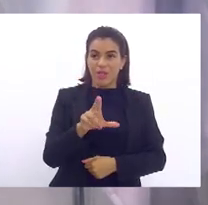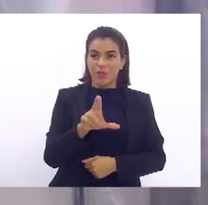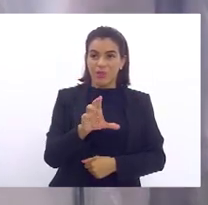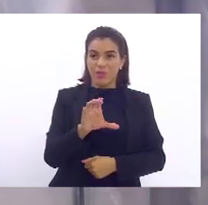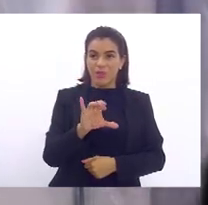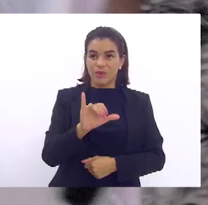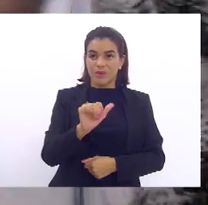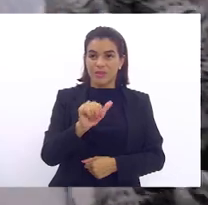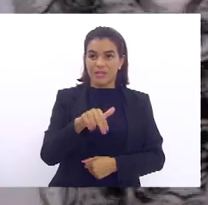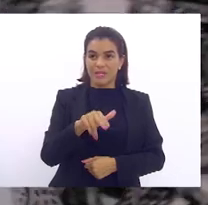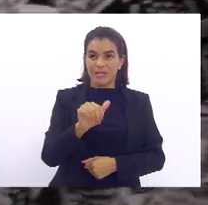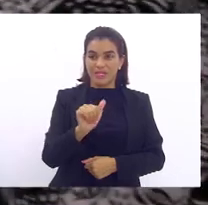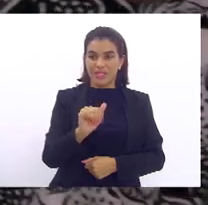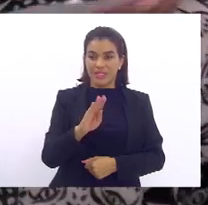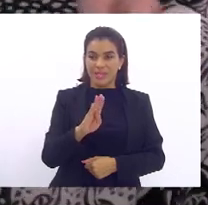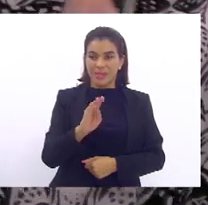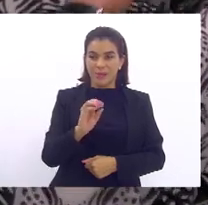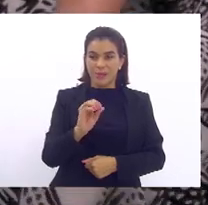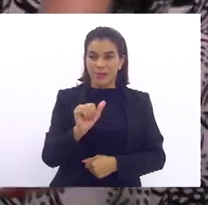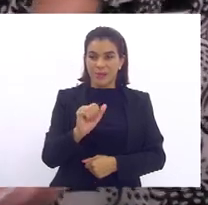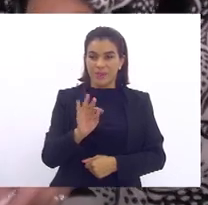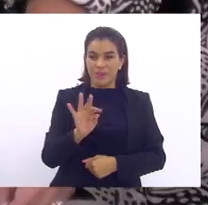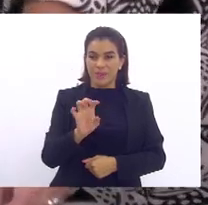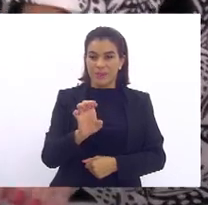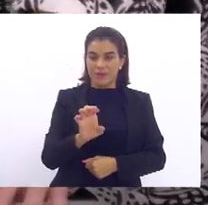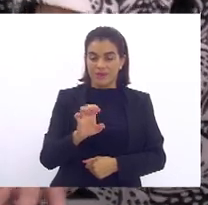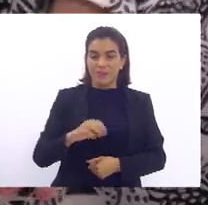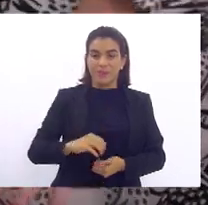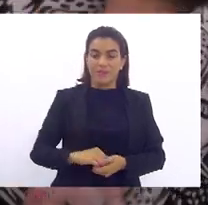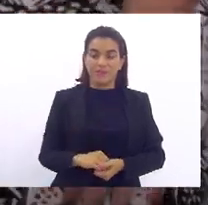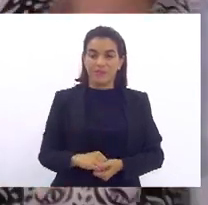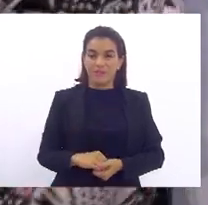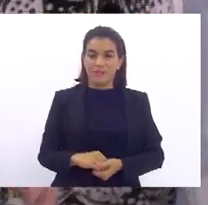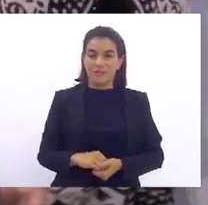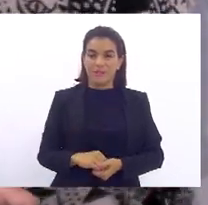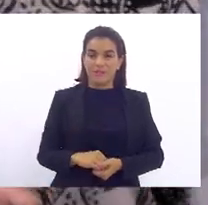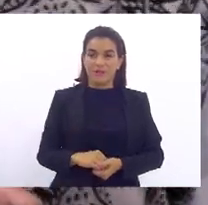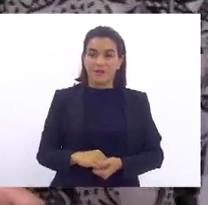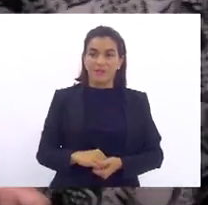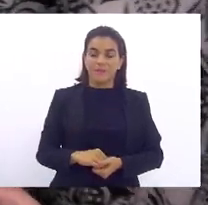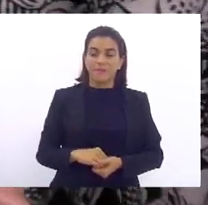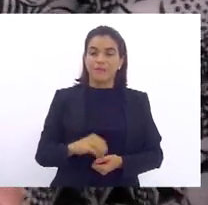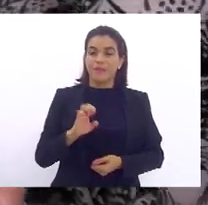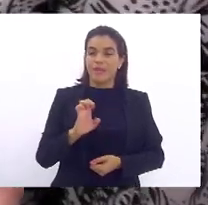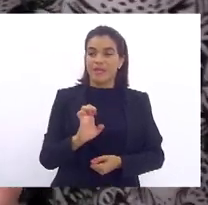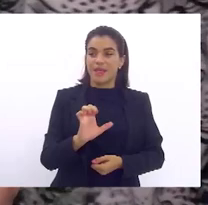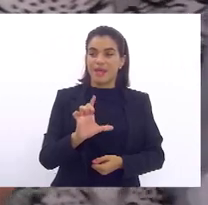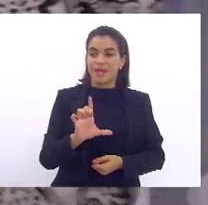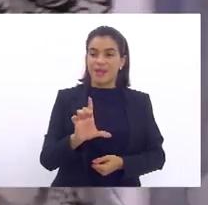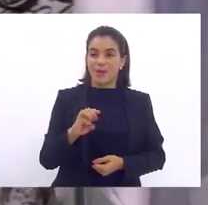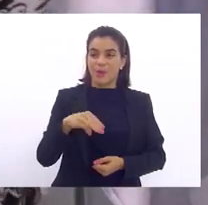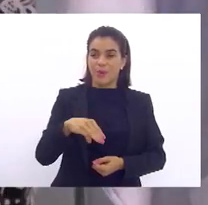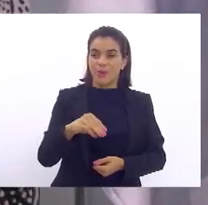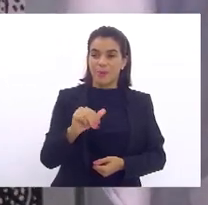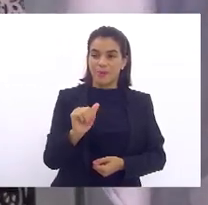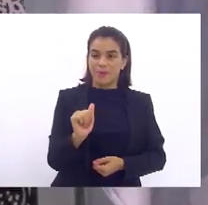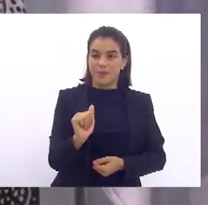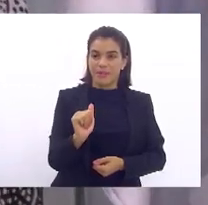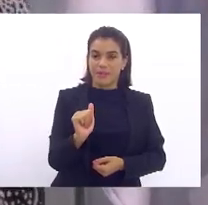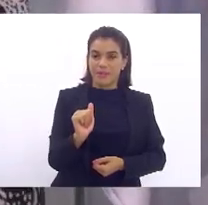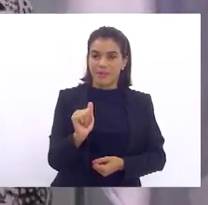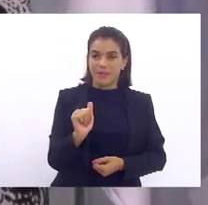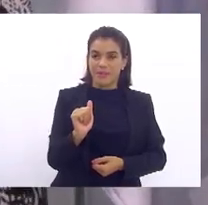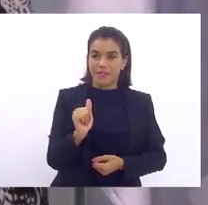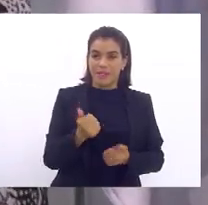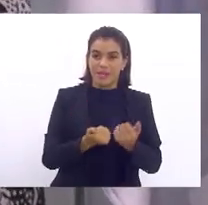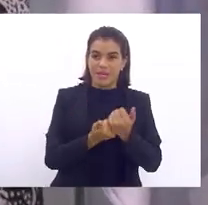boat Ah tudo bem Obrigada pela presença da Elma Ribeiro da